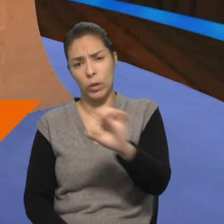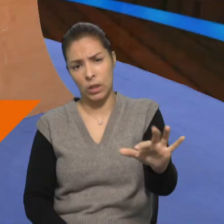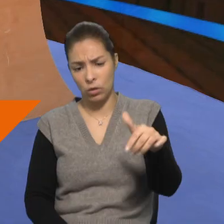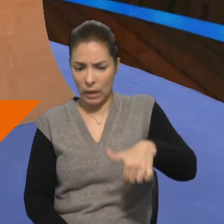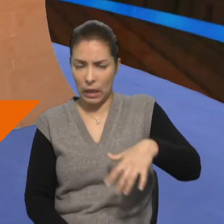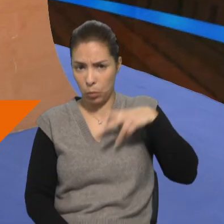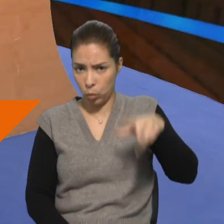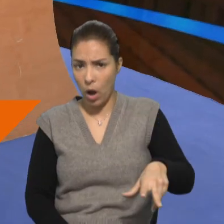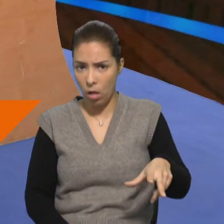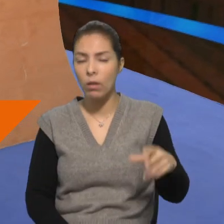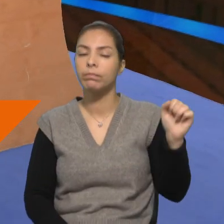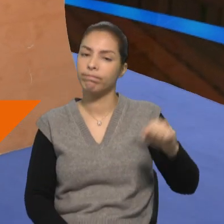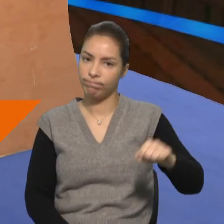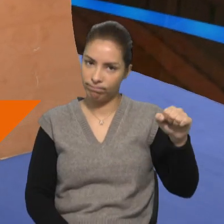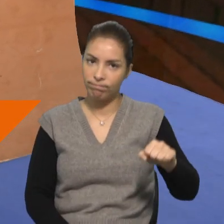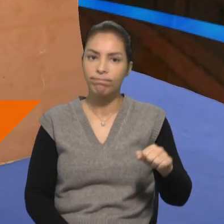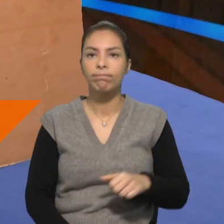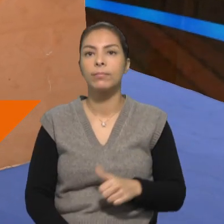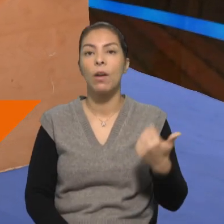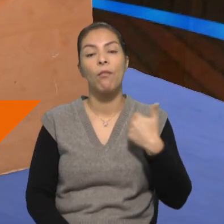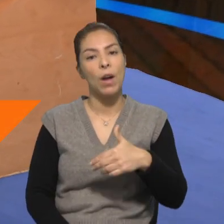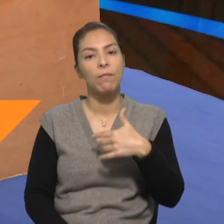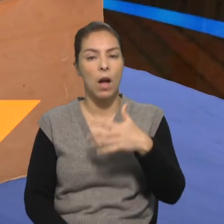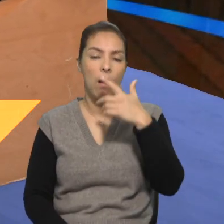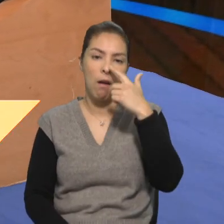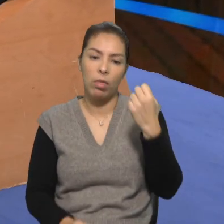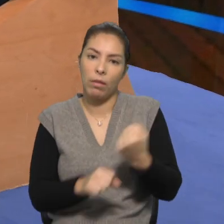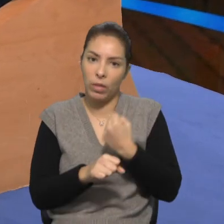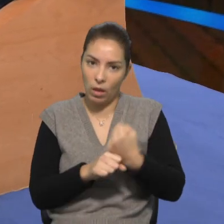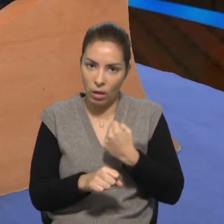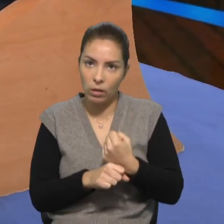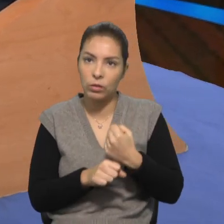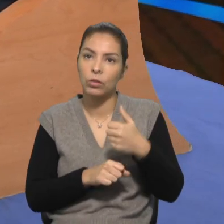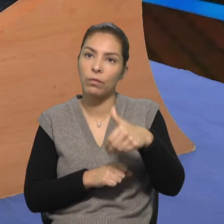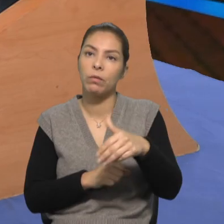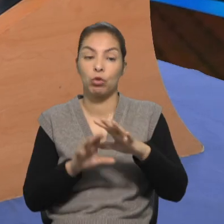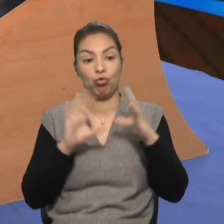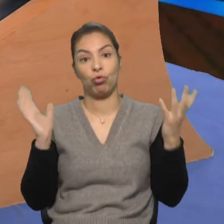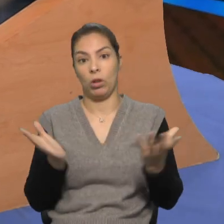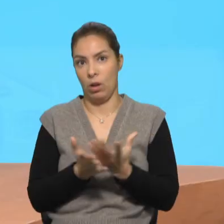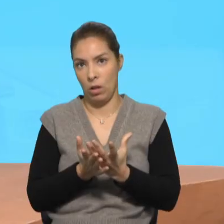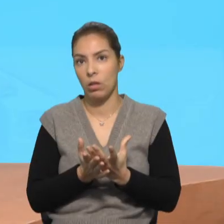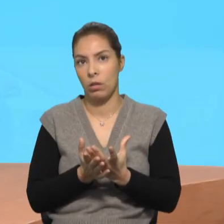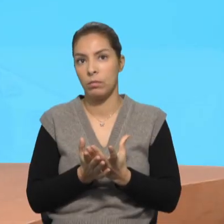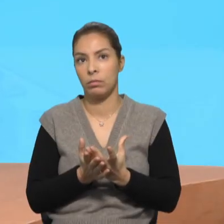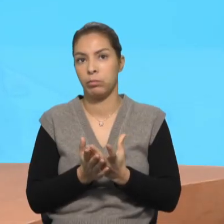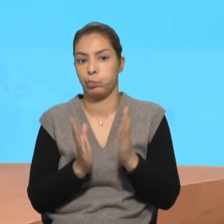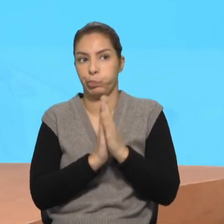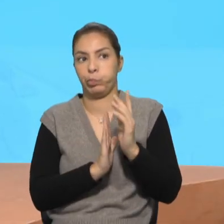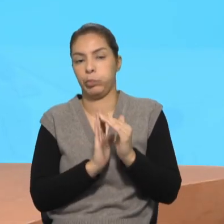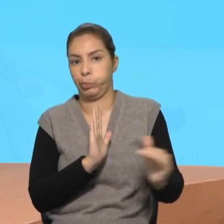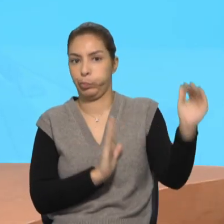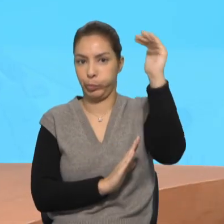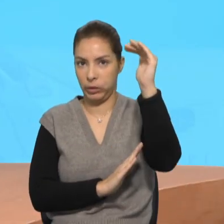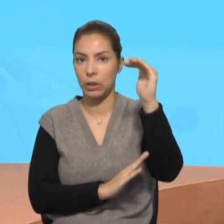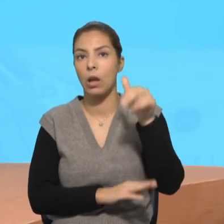fazer um conjunto de iniciativas que são também ao nível global da Ordem. A Ordem está a dar um